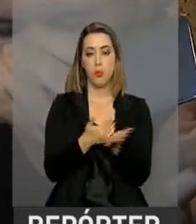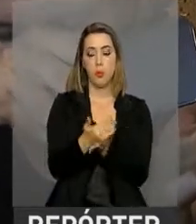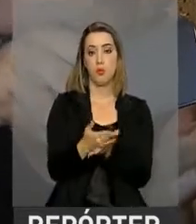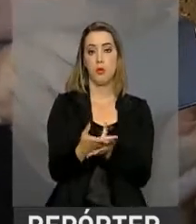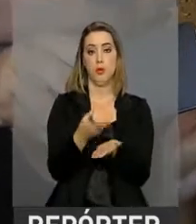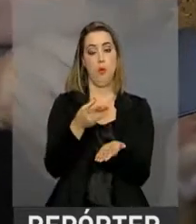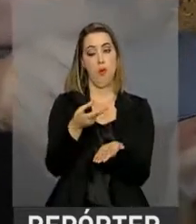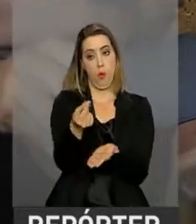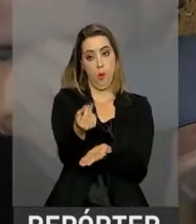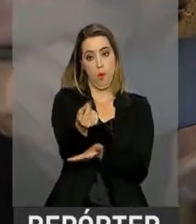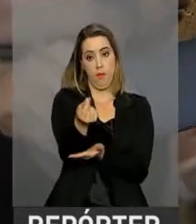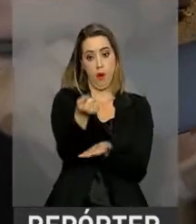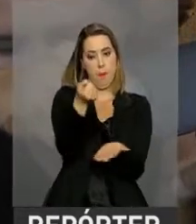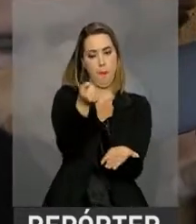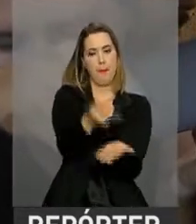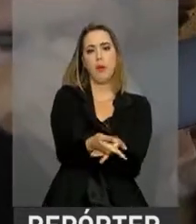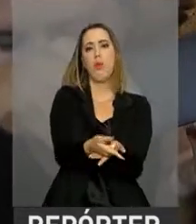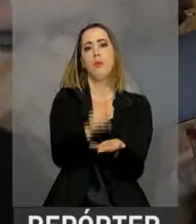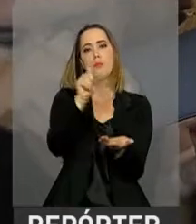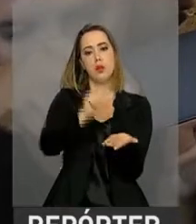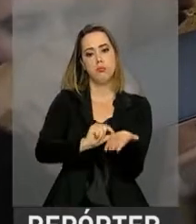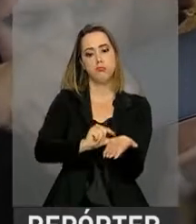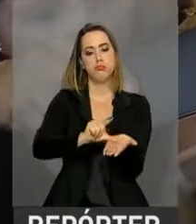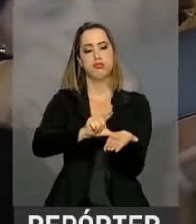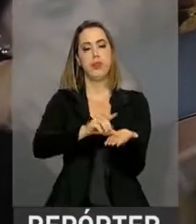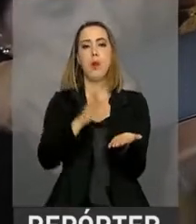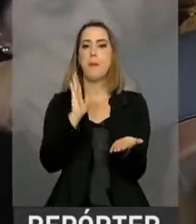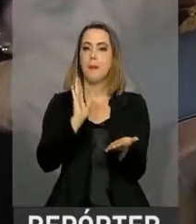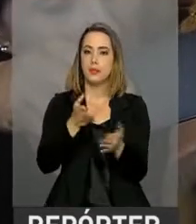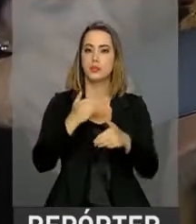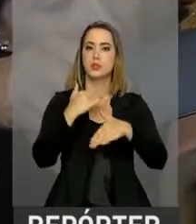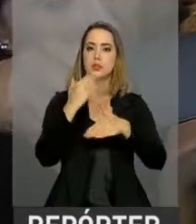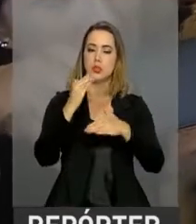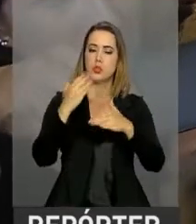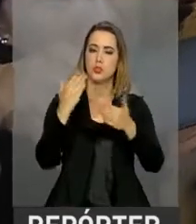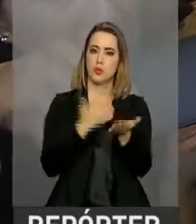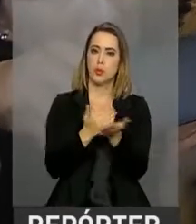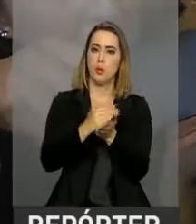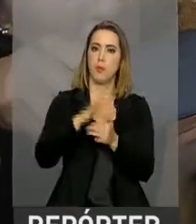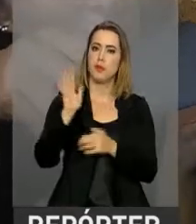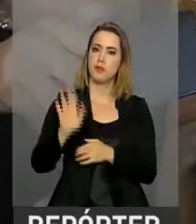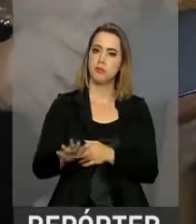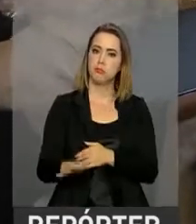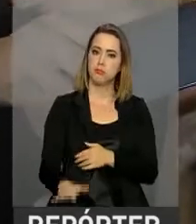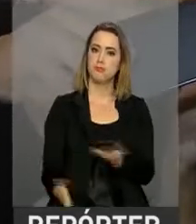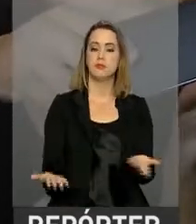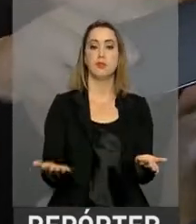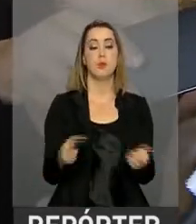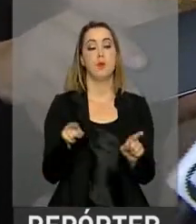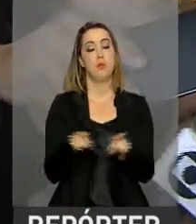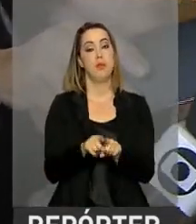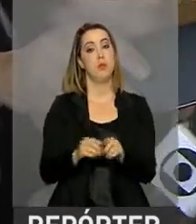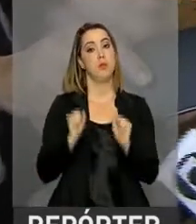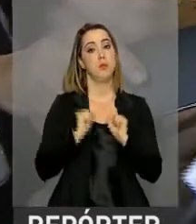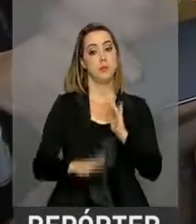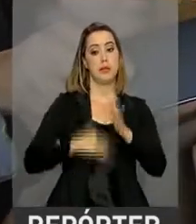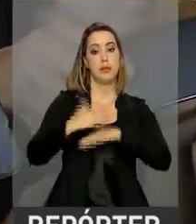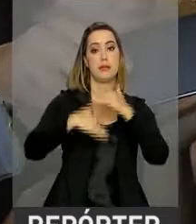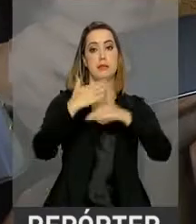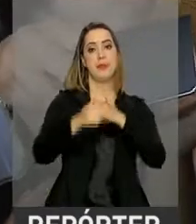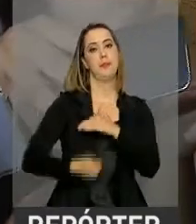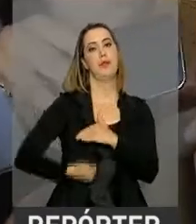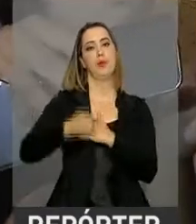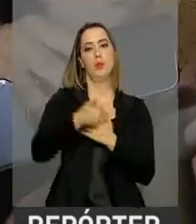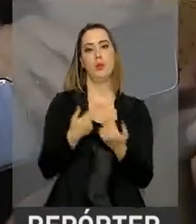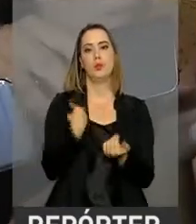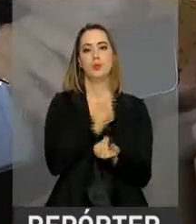é um investimento ainda um pouco elevado, mas que vem barateando ano a ano com o avanço da tecnologia, e para que ele possa crescer numa velocidade ainda maior,